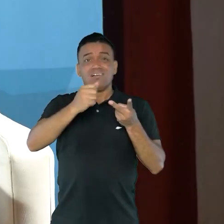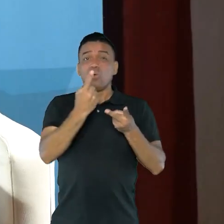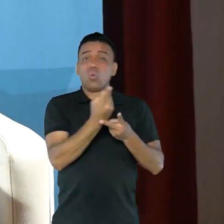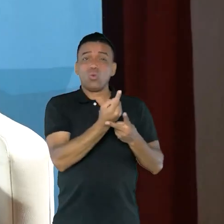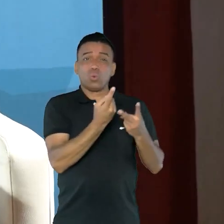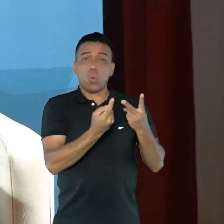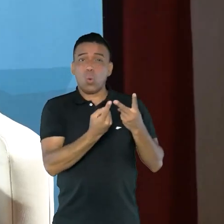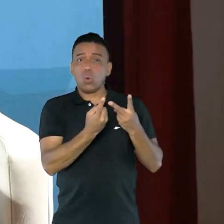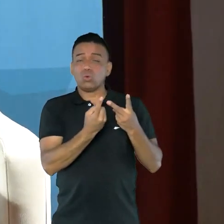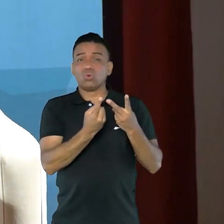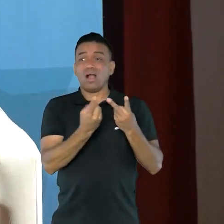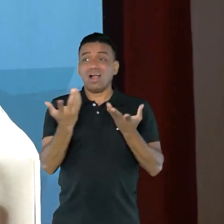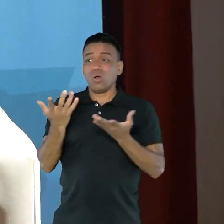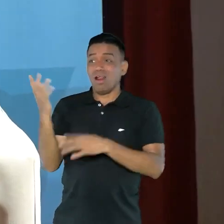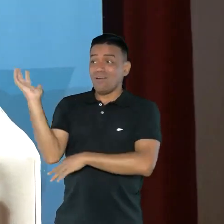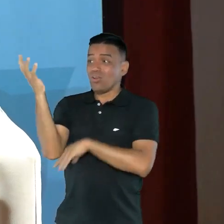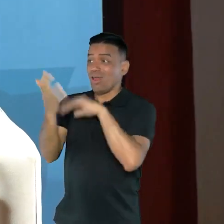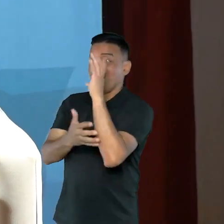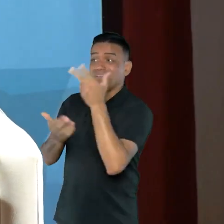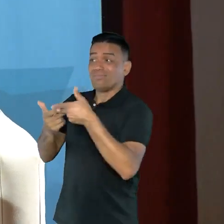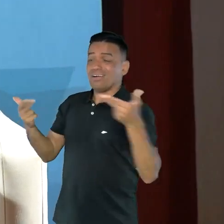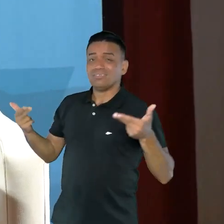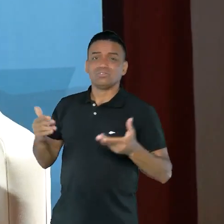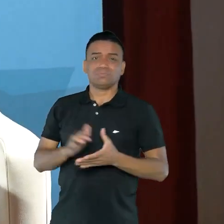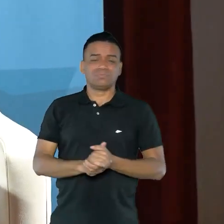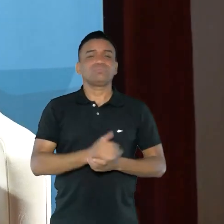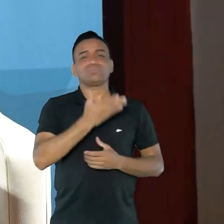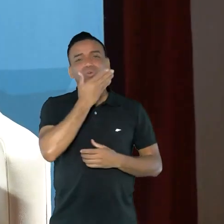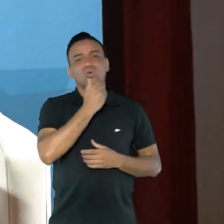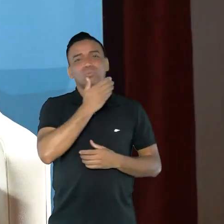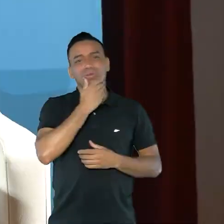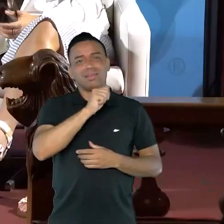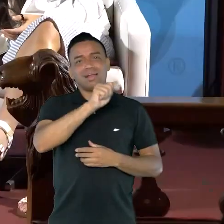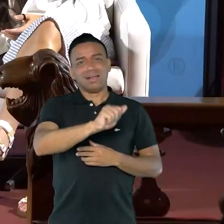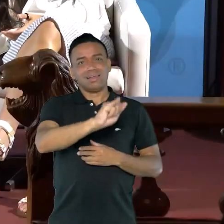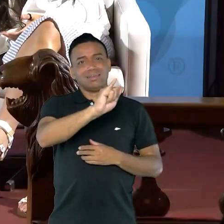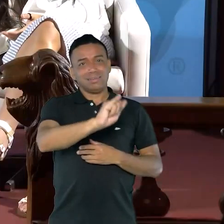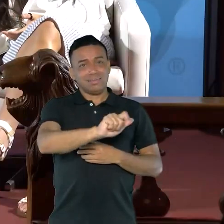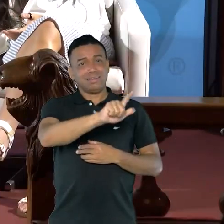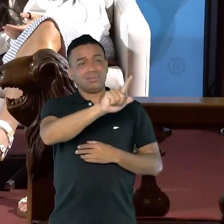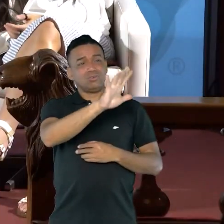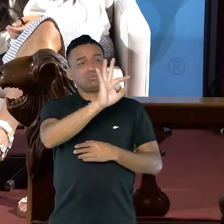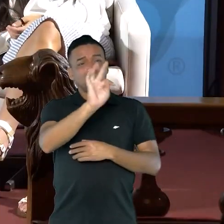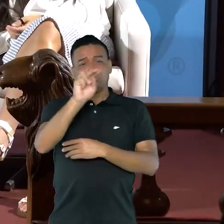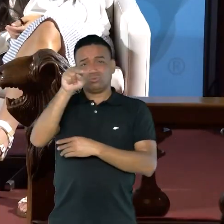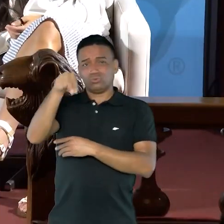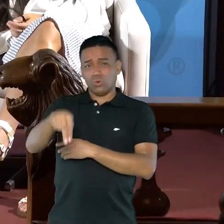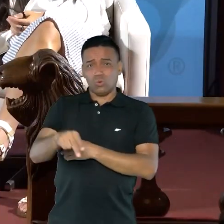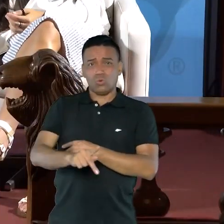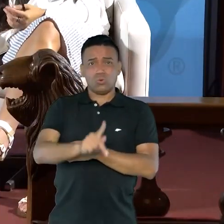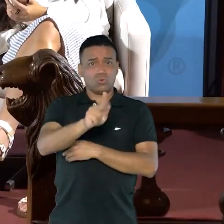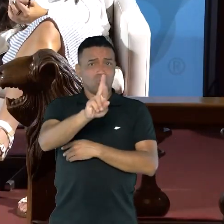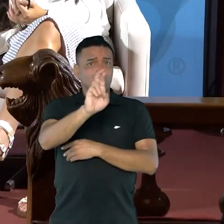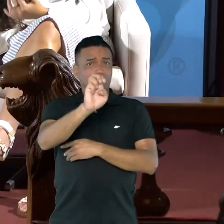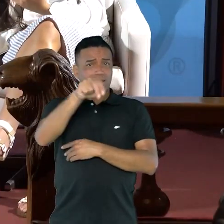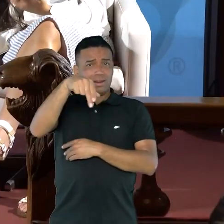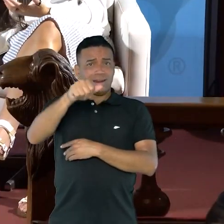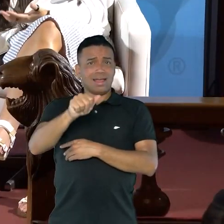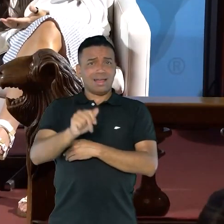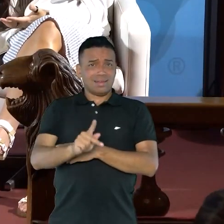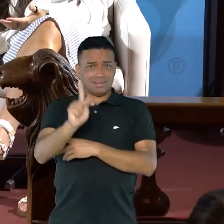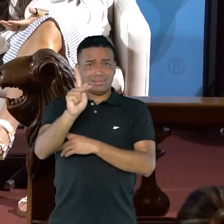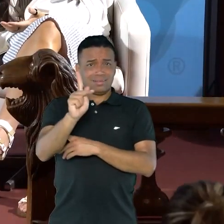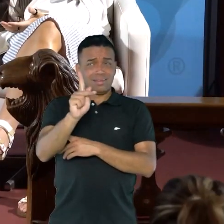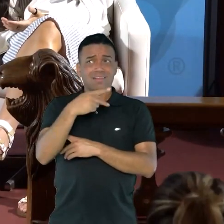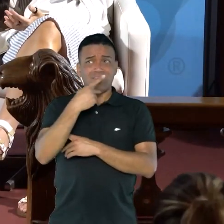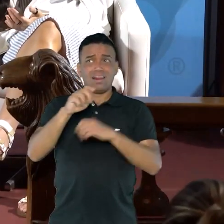dito, né? O Ailton Krenak, ele tem uma expressão, né, que ele chama de ecossistema de